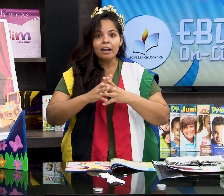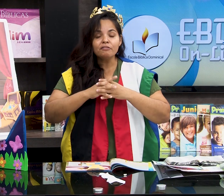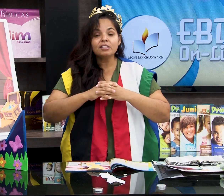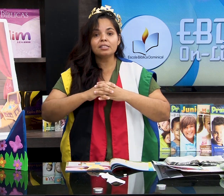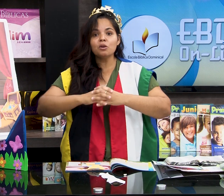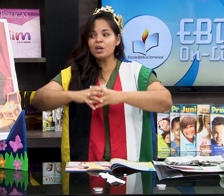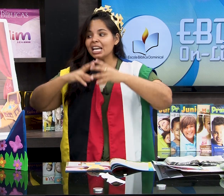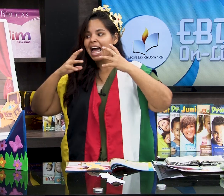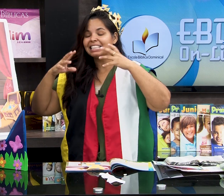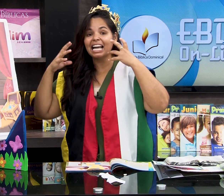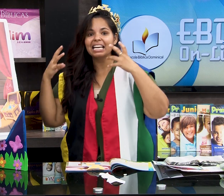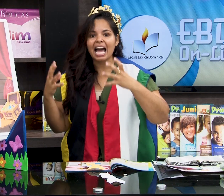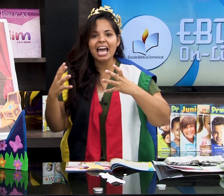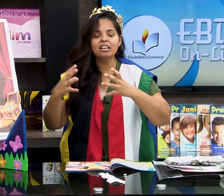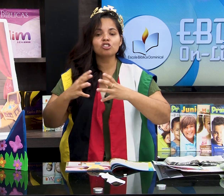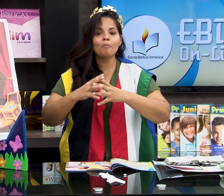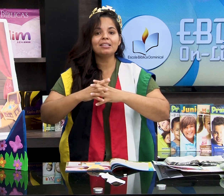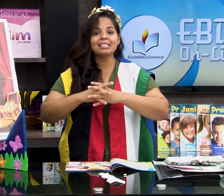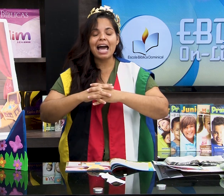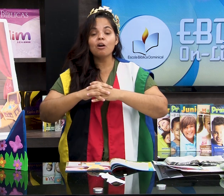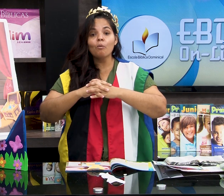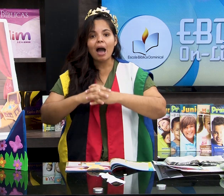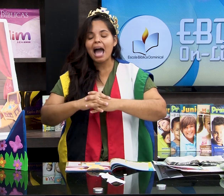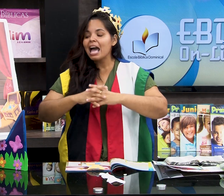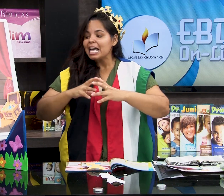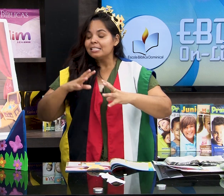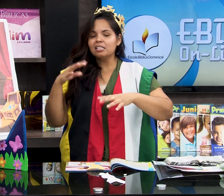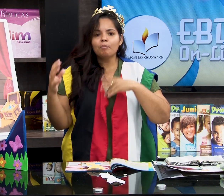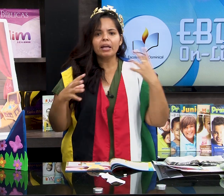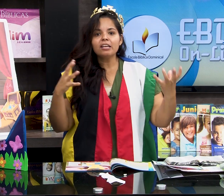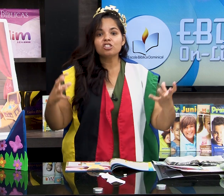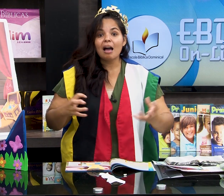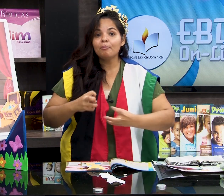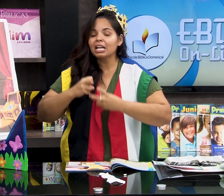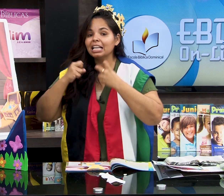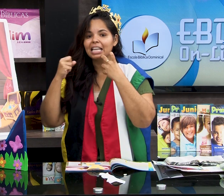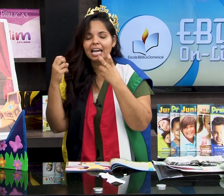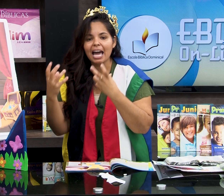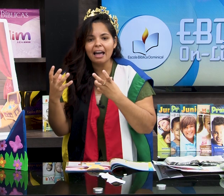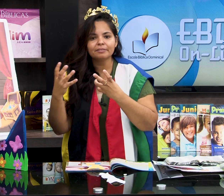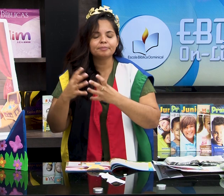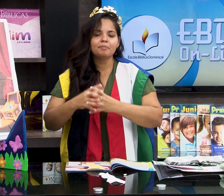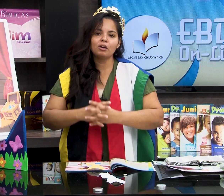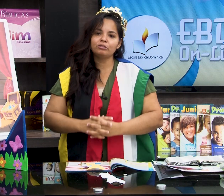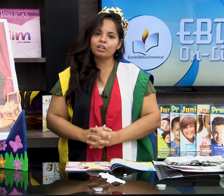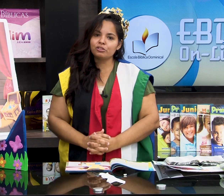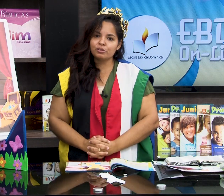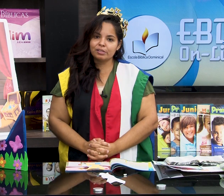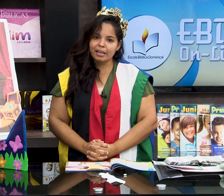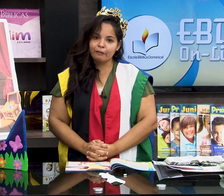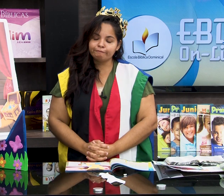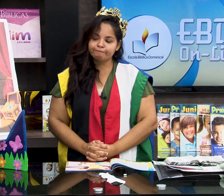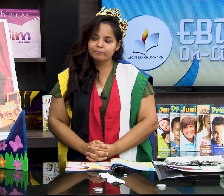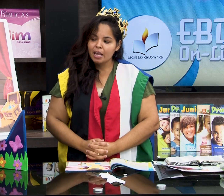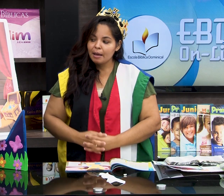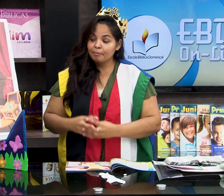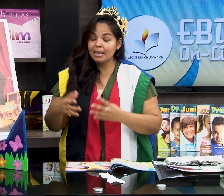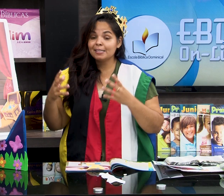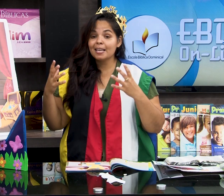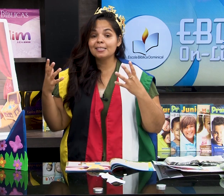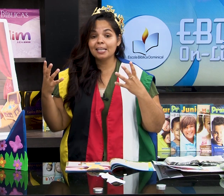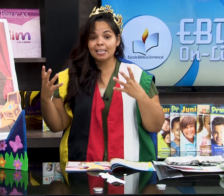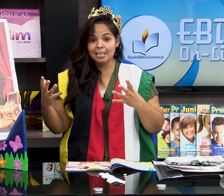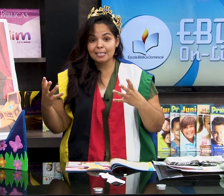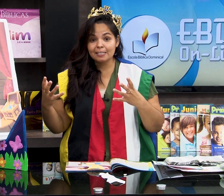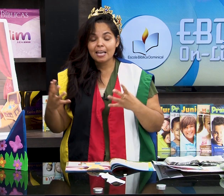do reino vizinho, ir lá atacar. Eles começaram a se planejar para atacar. Meu Deus do céu.